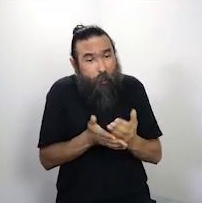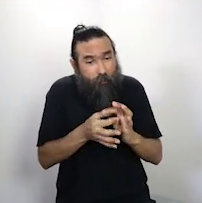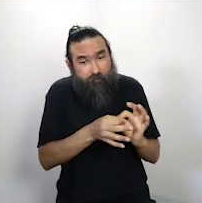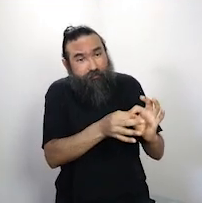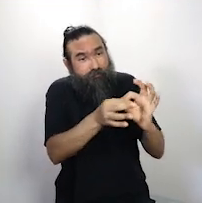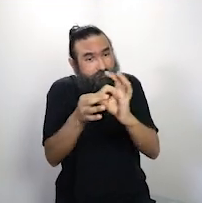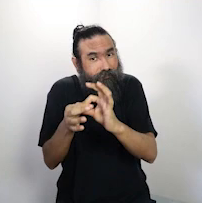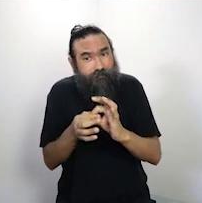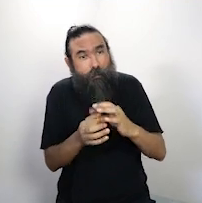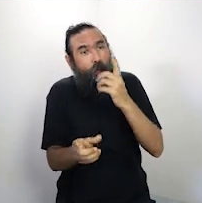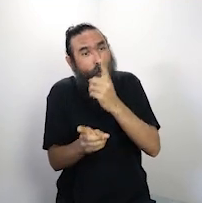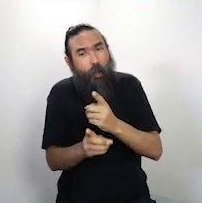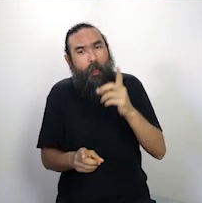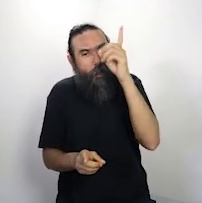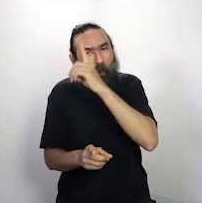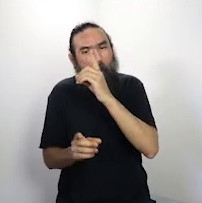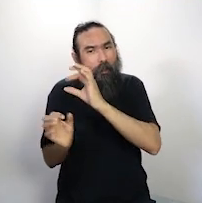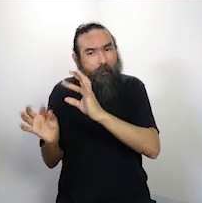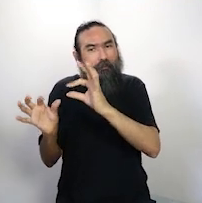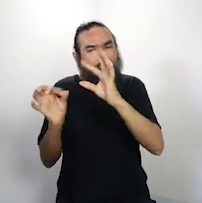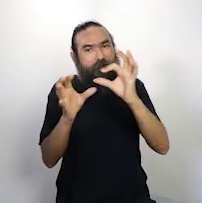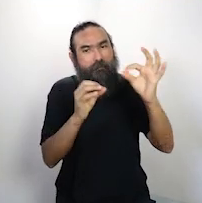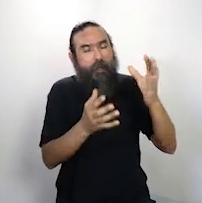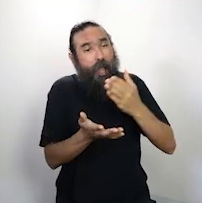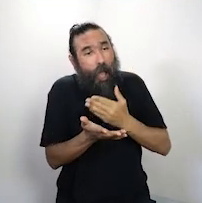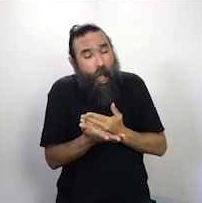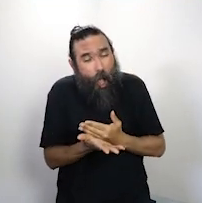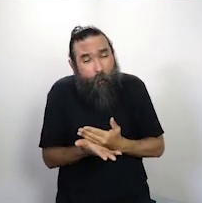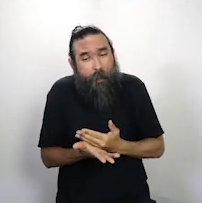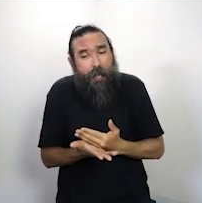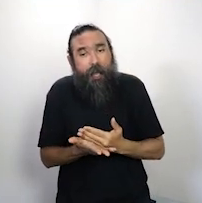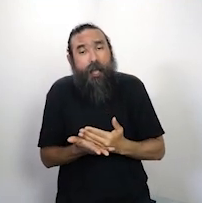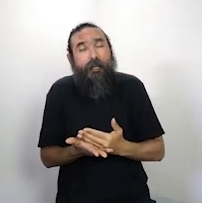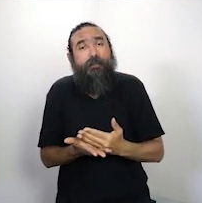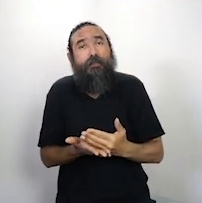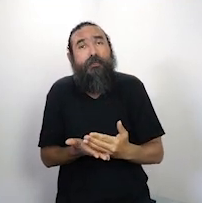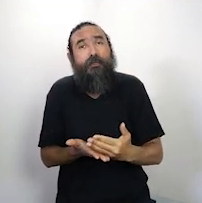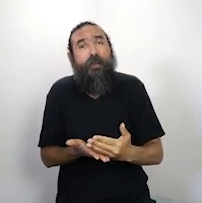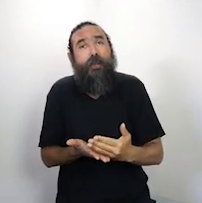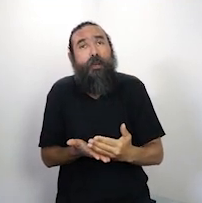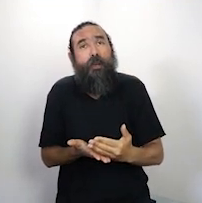sempre tocando todo domingo e fazendo esses passeios, começamos a